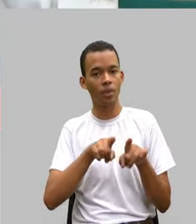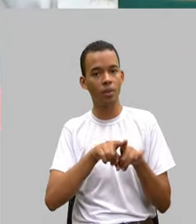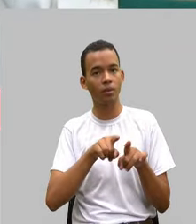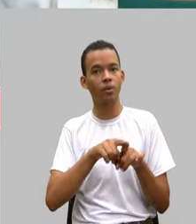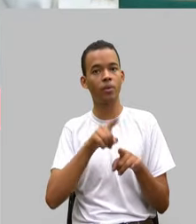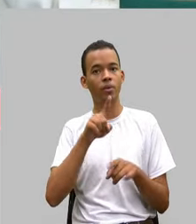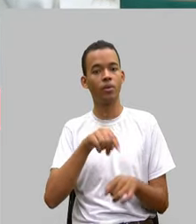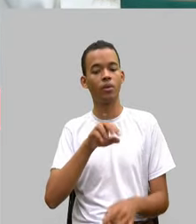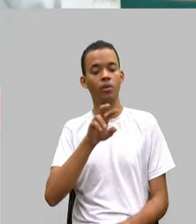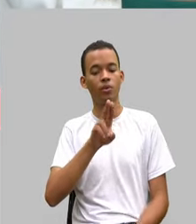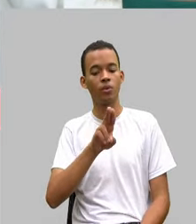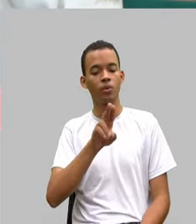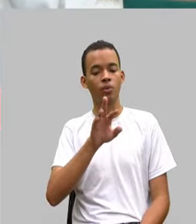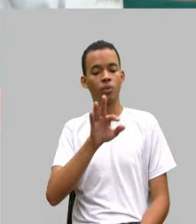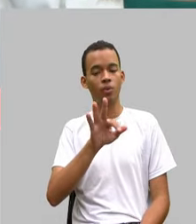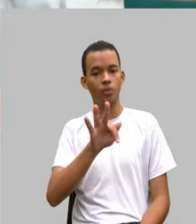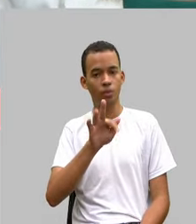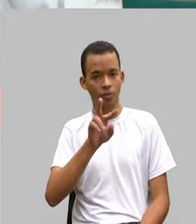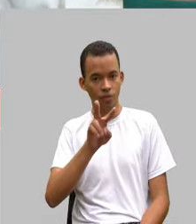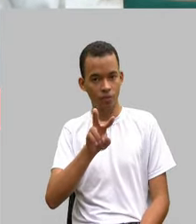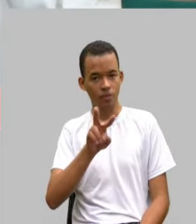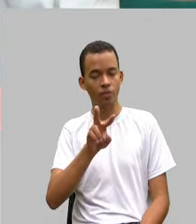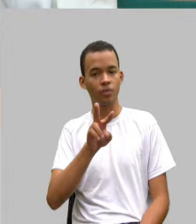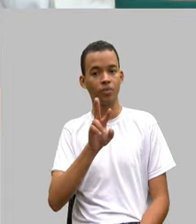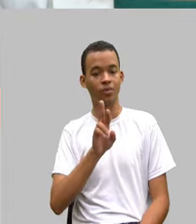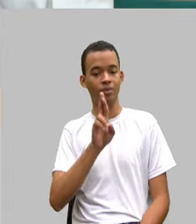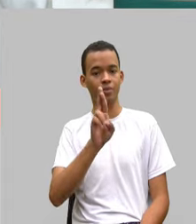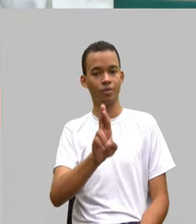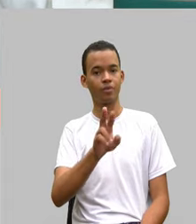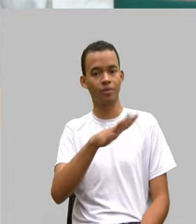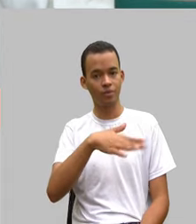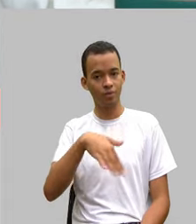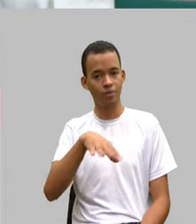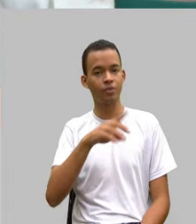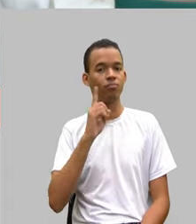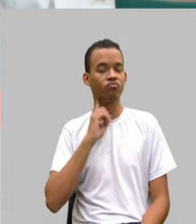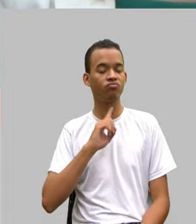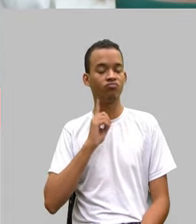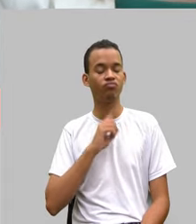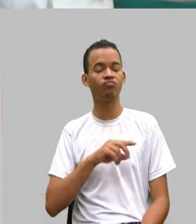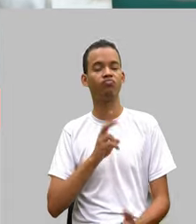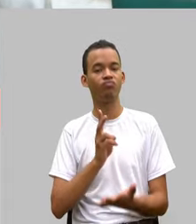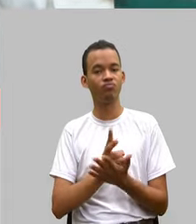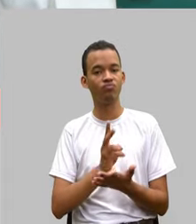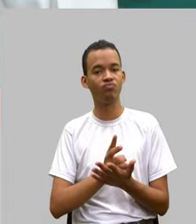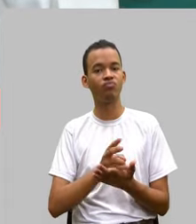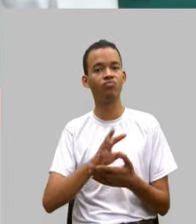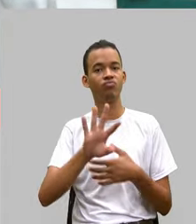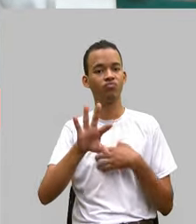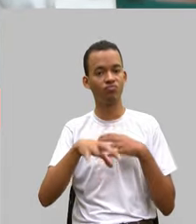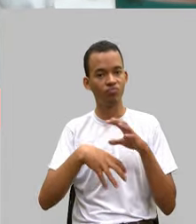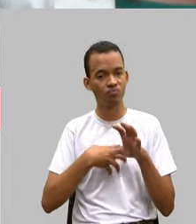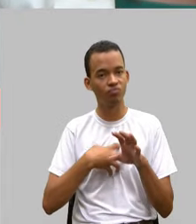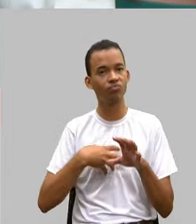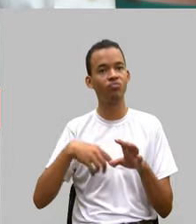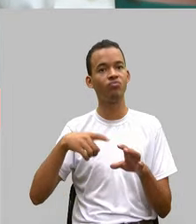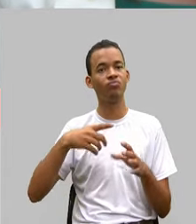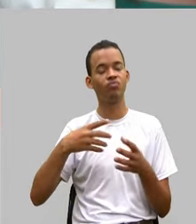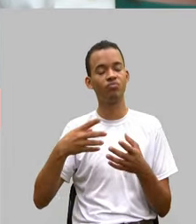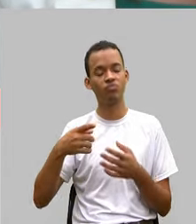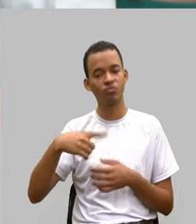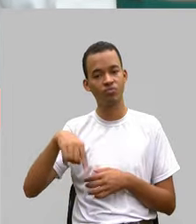ofv né no âmbito do Estado de Minas Gerais sempre sensível às causas da nossa universidade particularmente